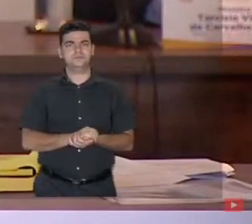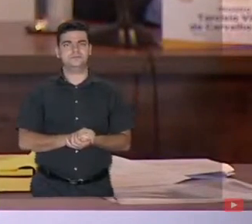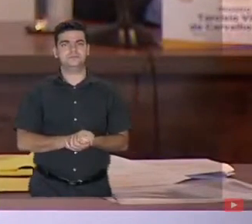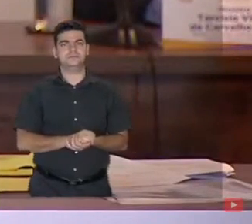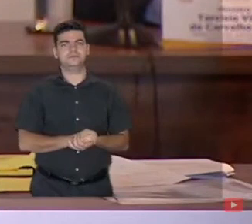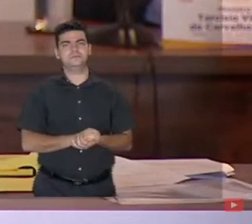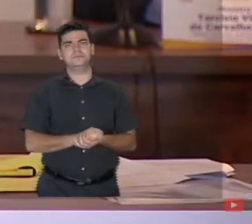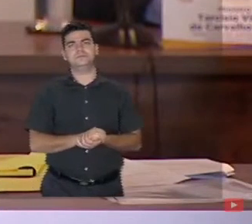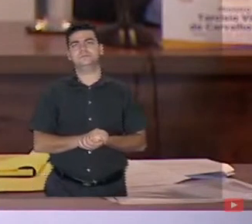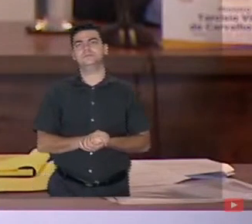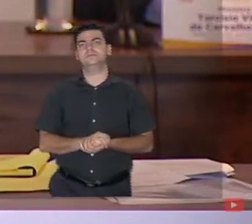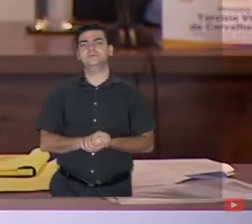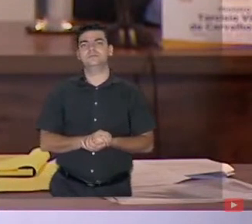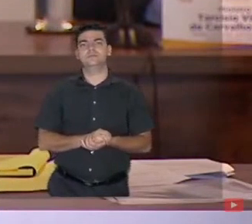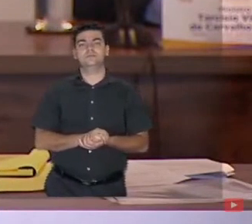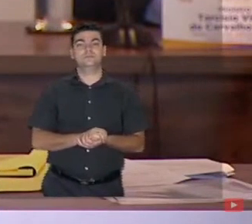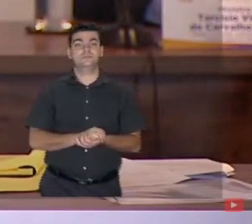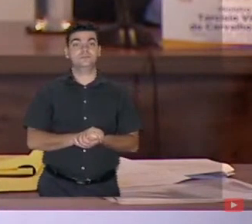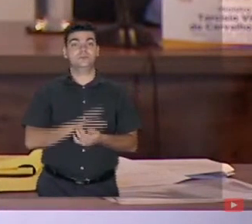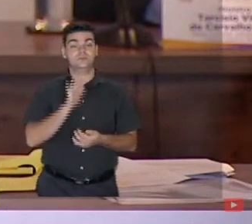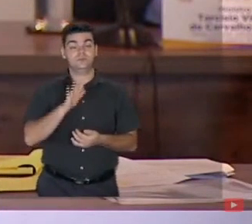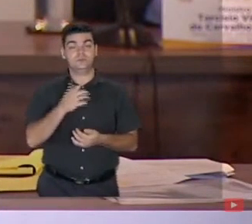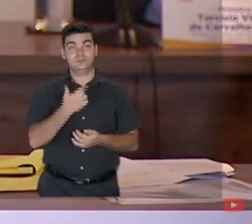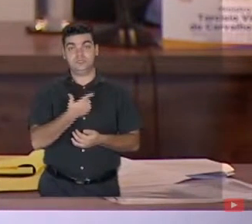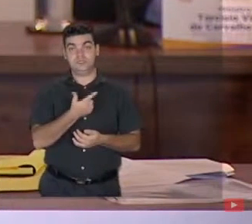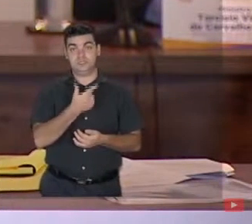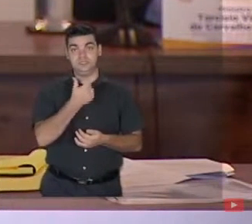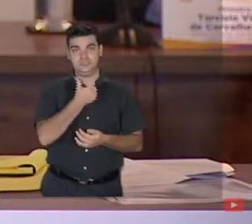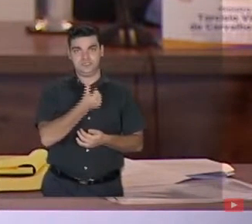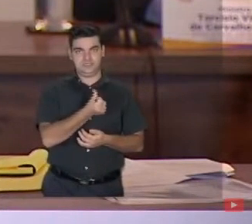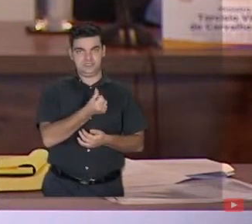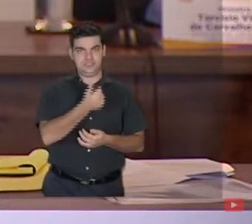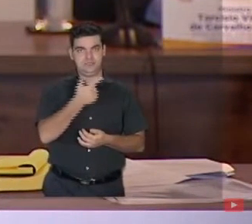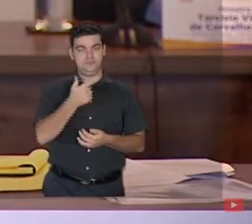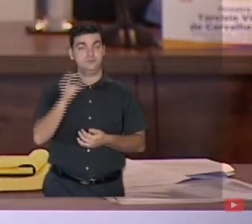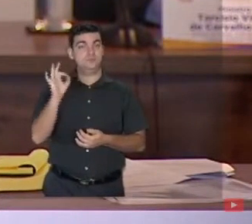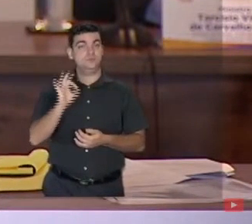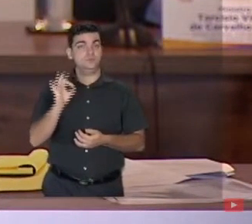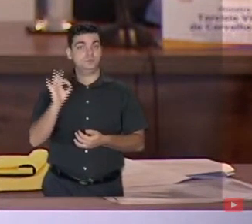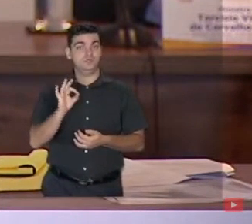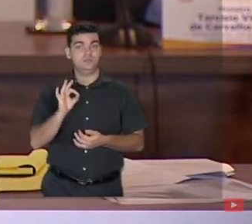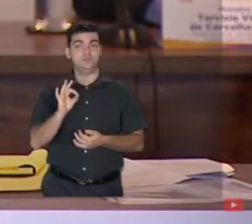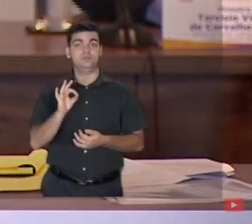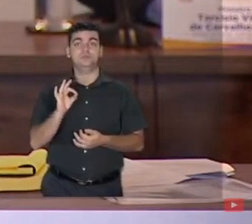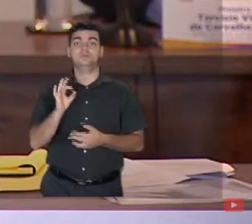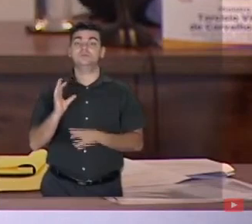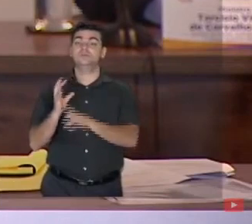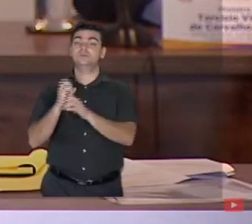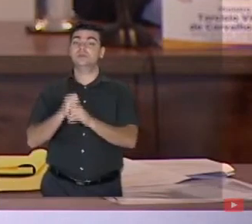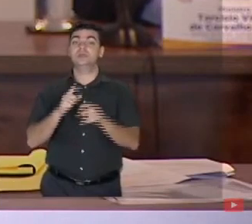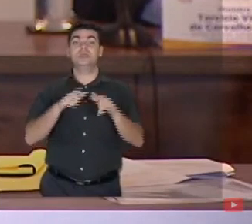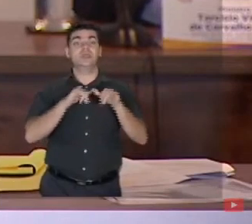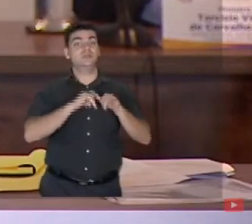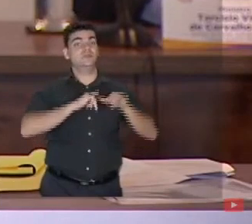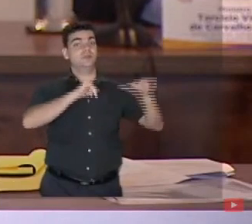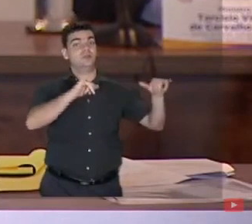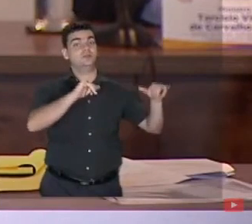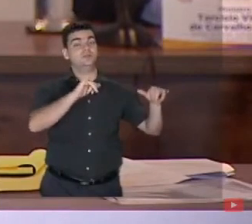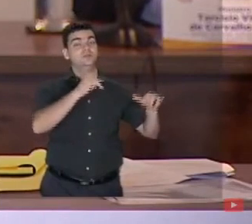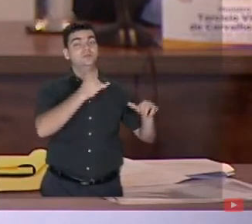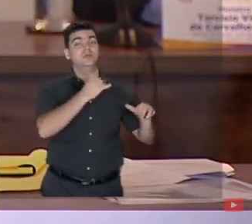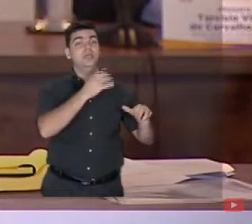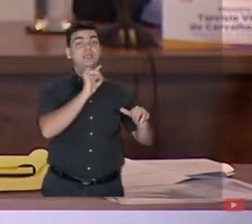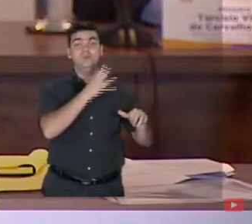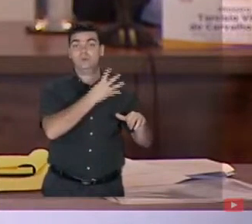que já se totalizaram 62% e a divulgação é inferior é porque são dois